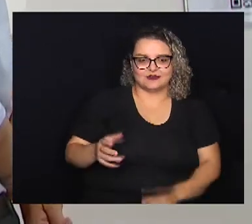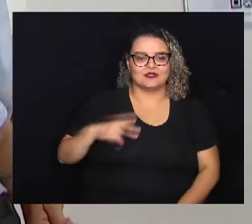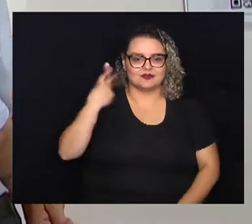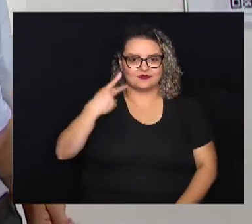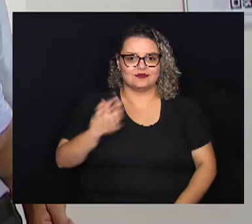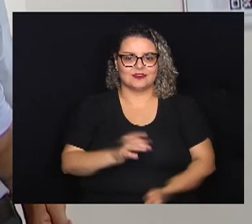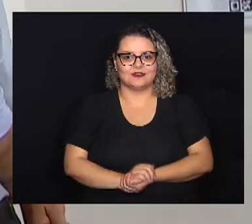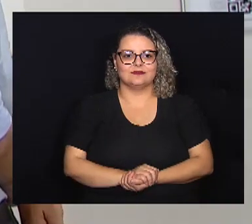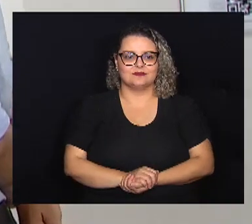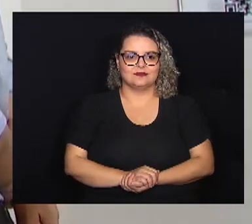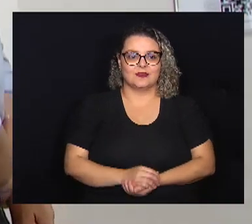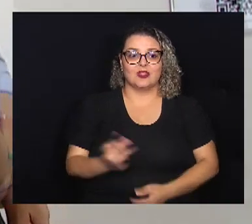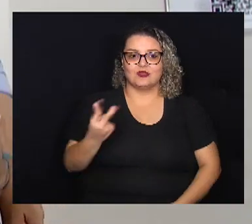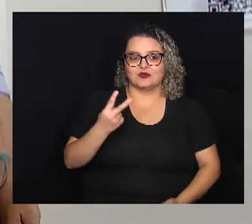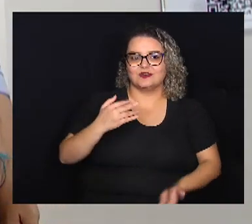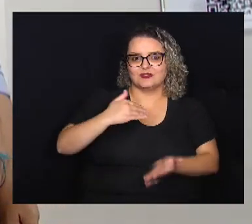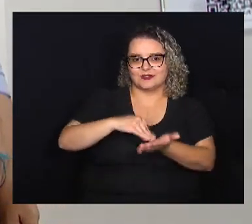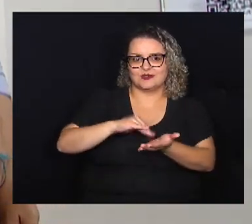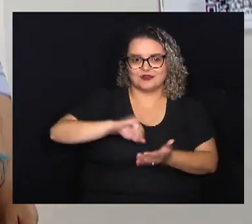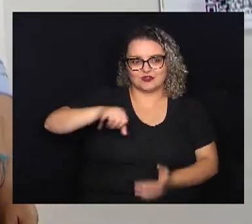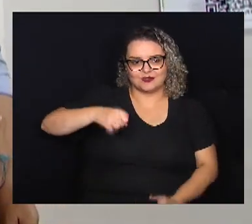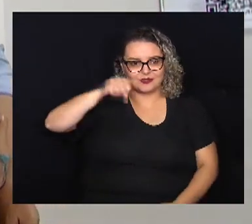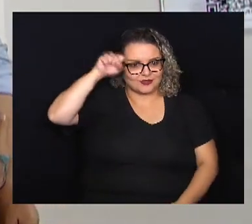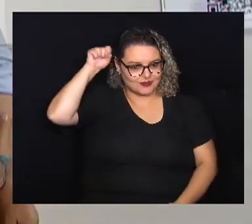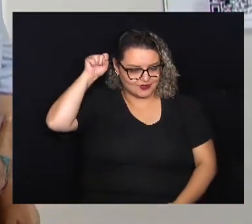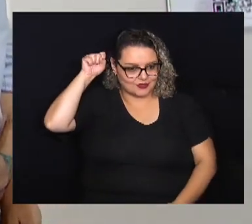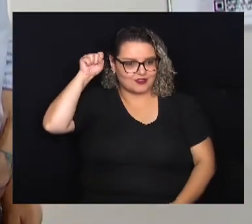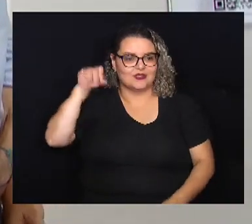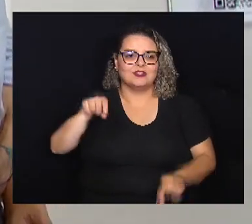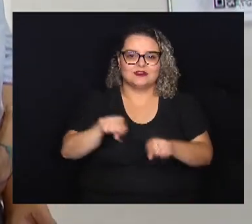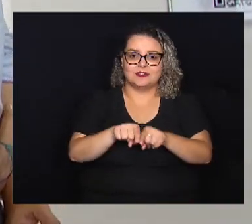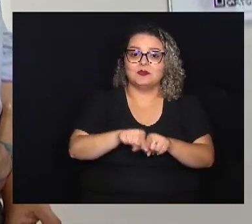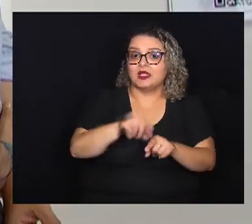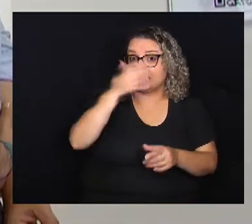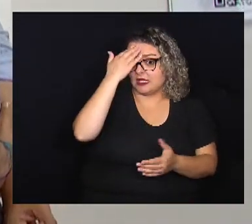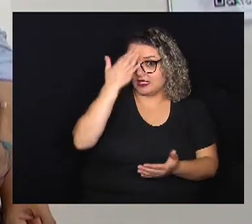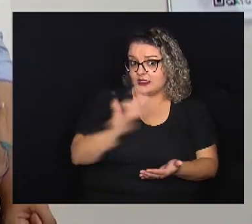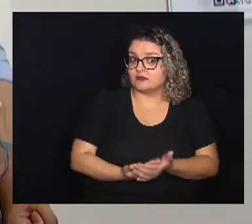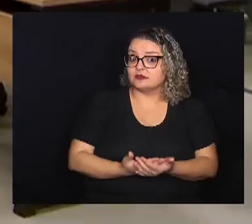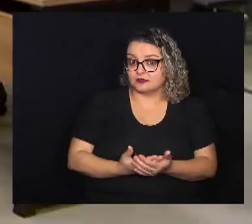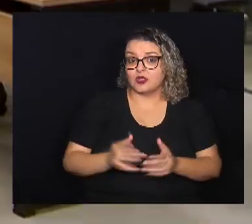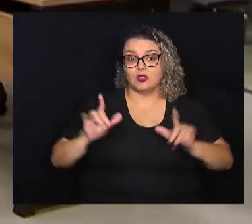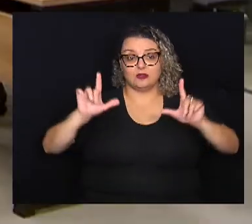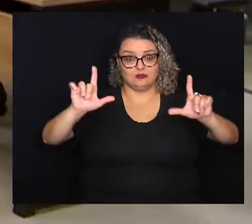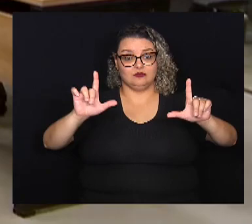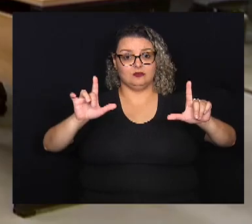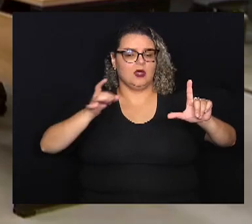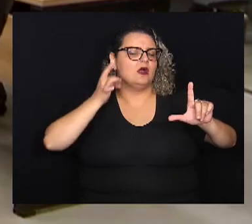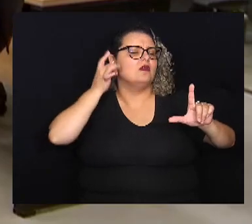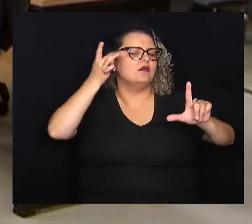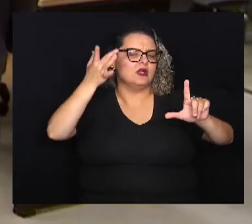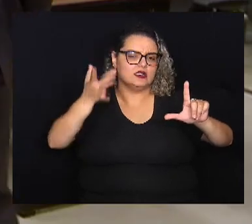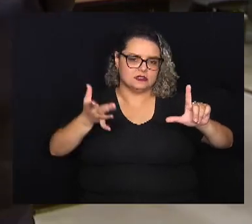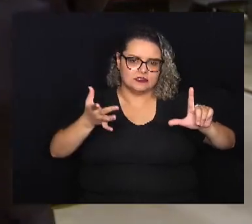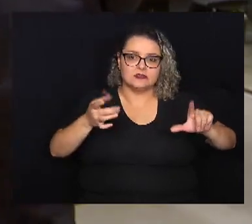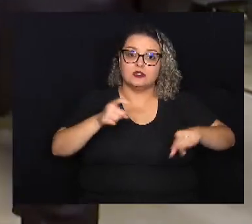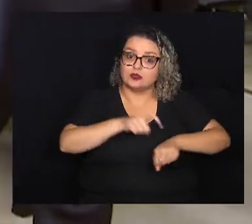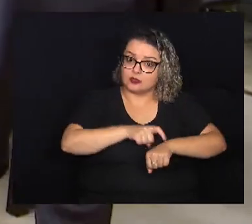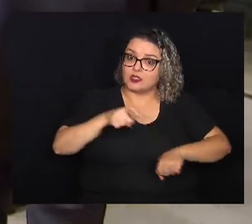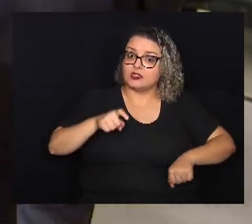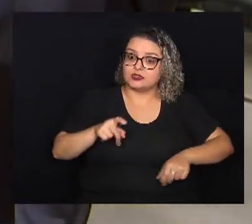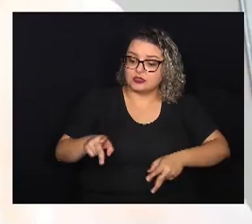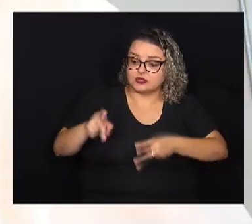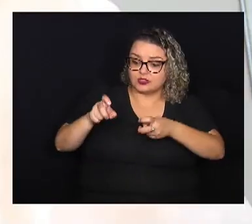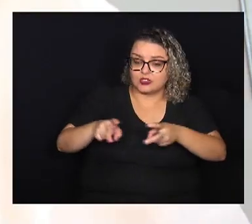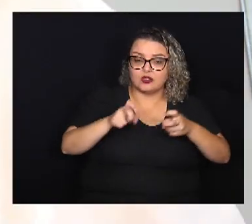segundo secretário da Casa, Juscelino da Barbarense, também acredita que o quadro instalado vai facilitar na hora de reconhecer os